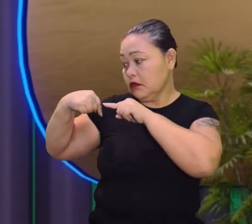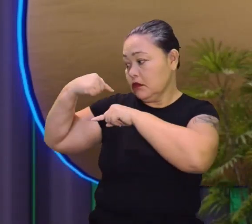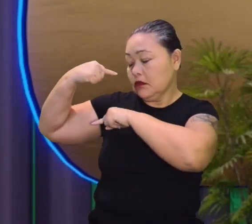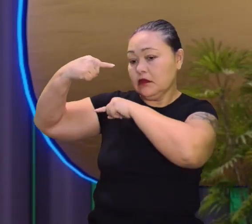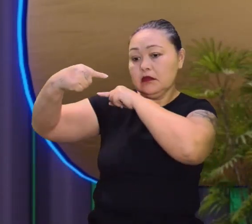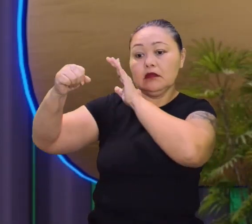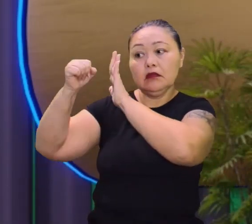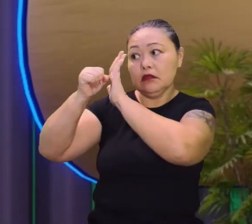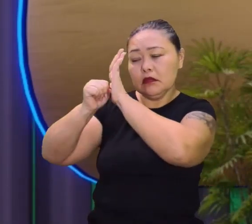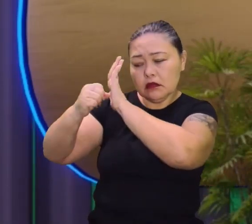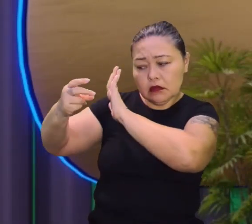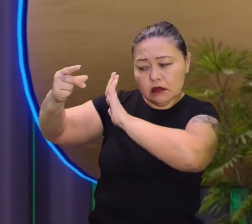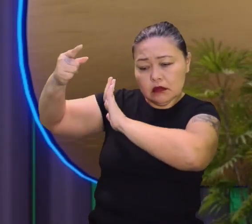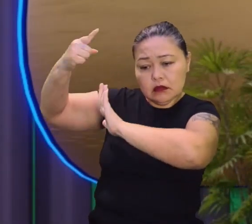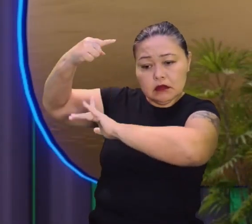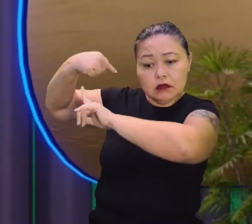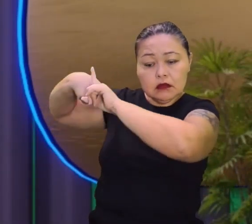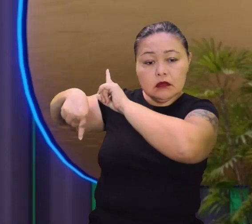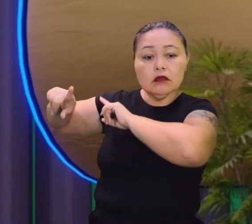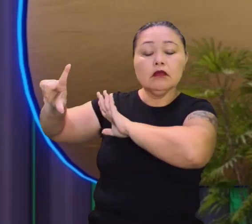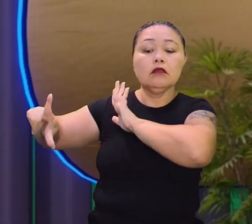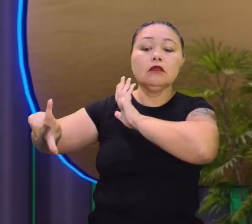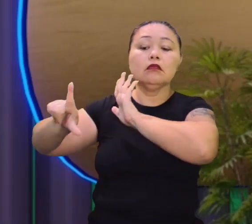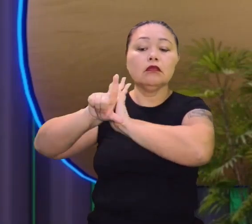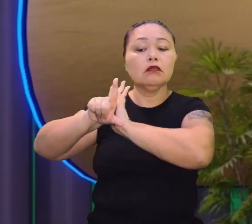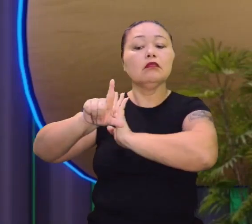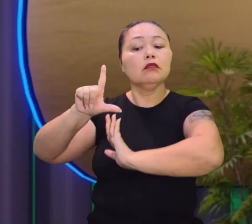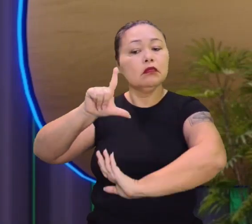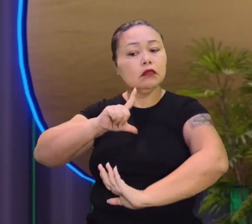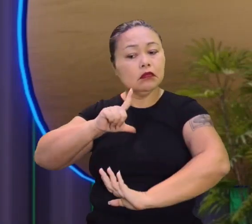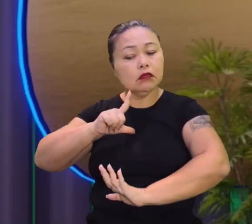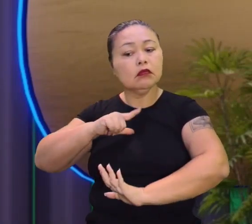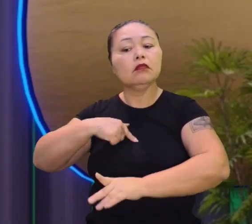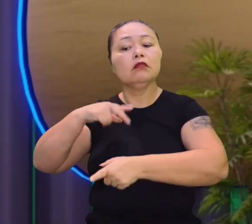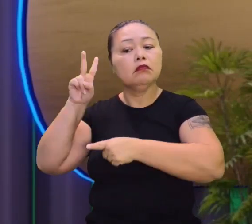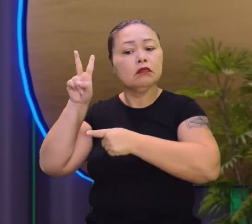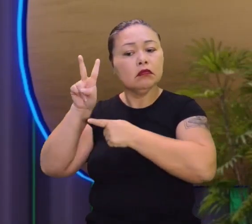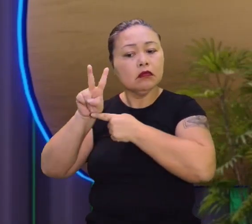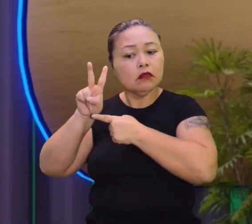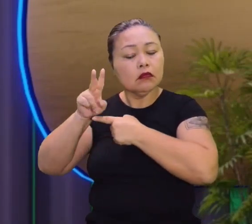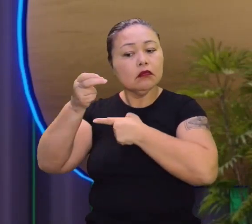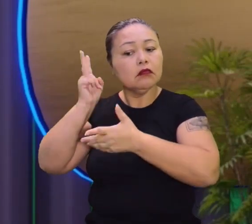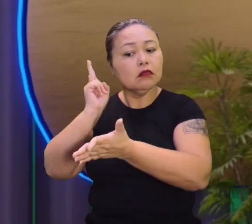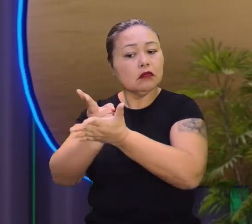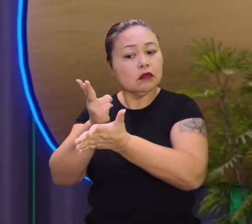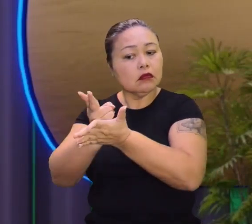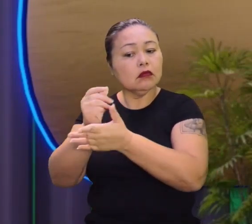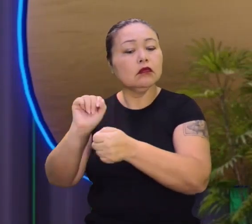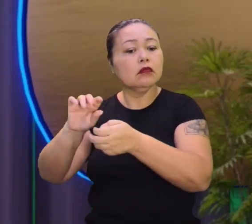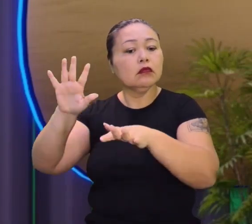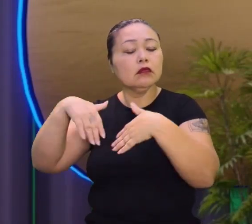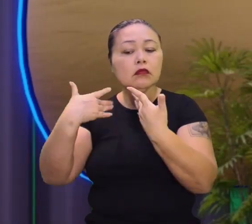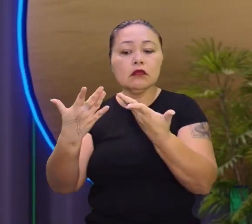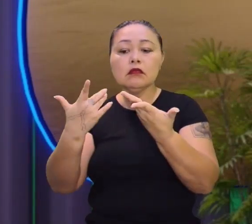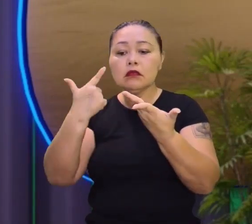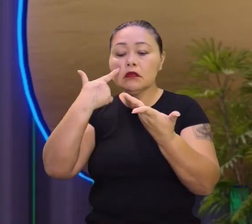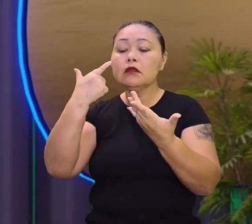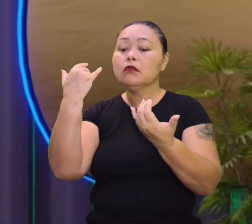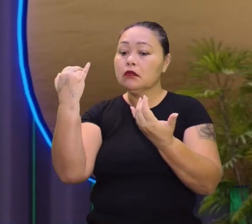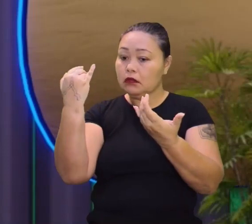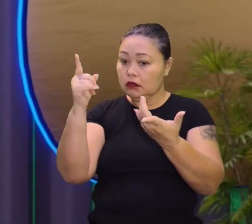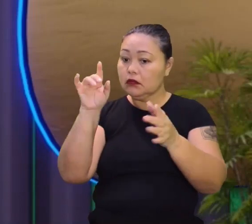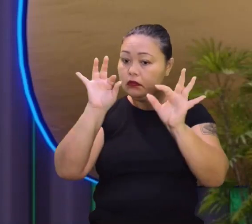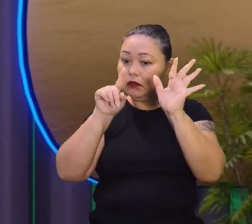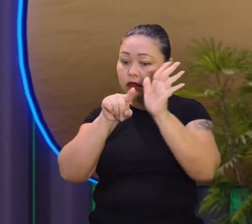secular. Ok? Ok. E a lei diz que tem que ser preservado isso. Muito bem. Legal? Por isso que a nossa questão traz essa informação,